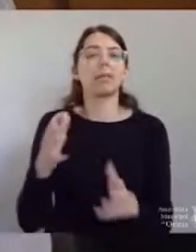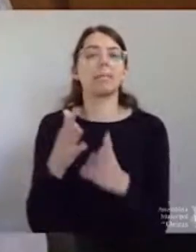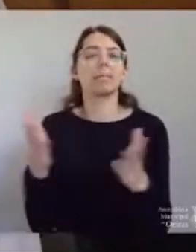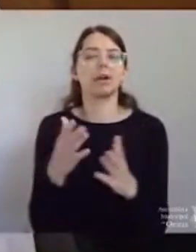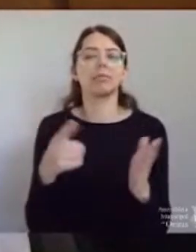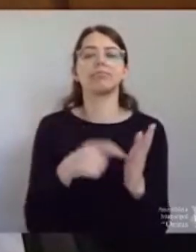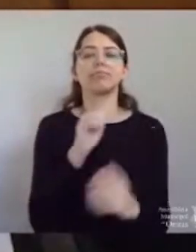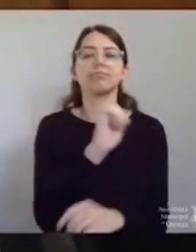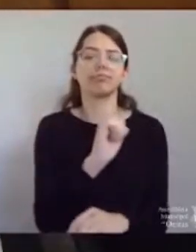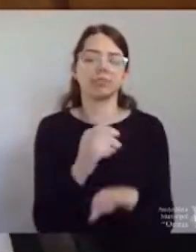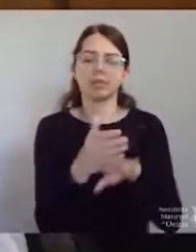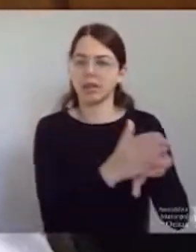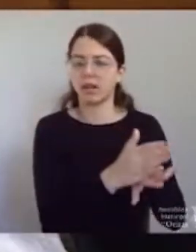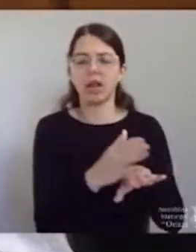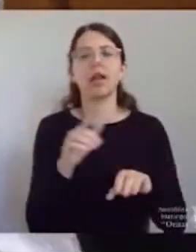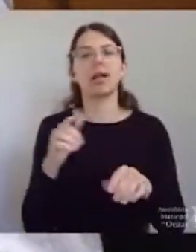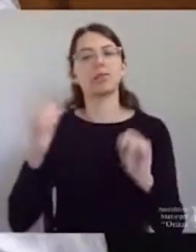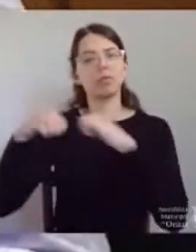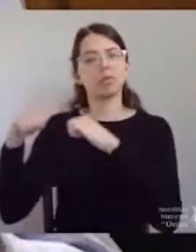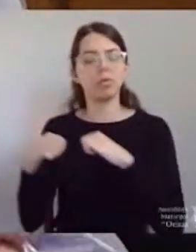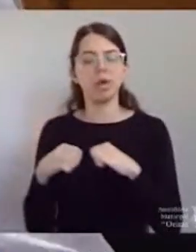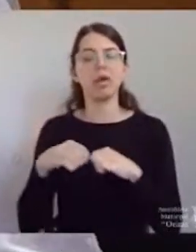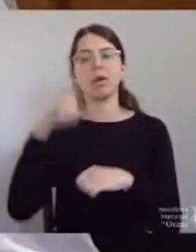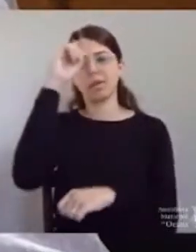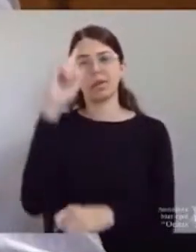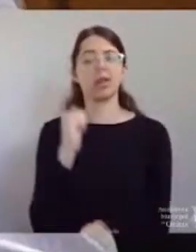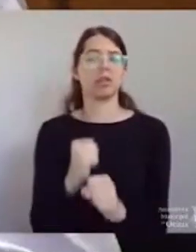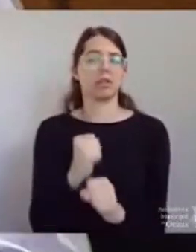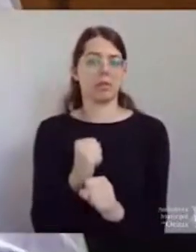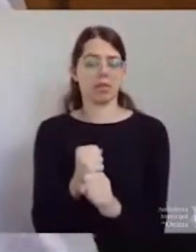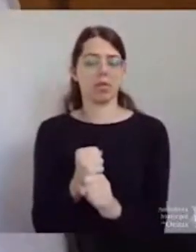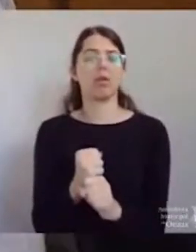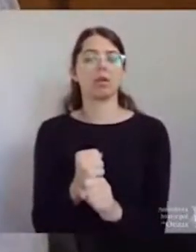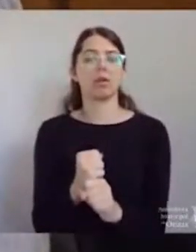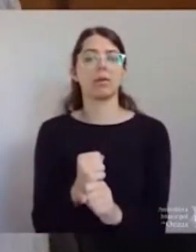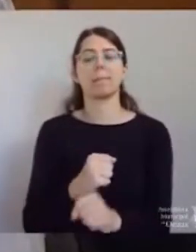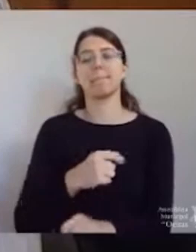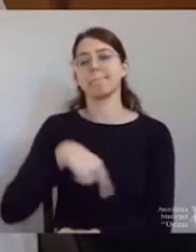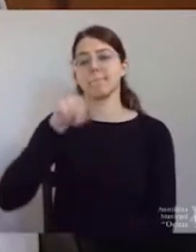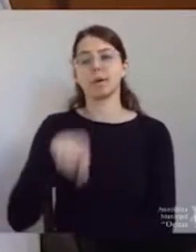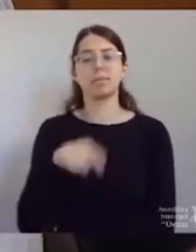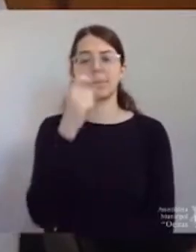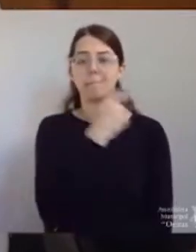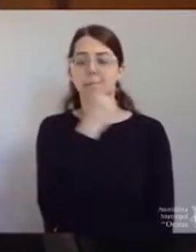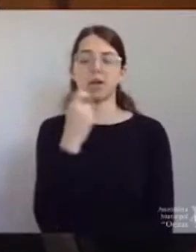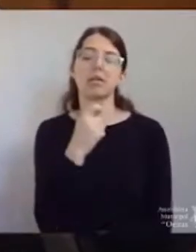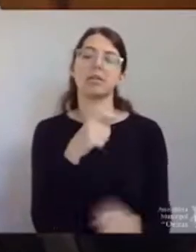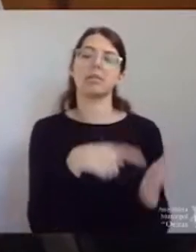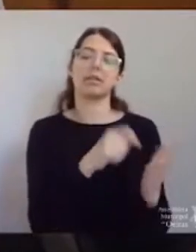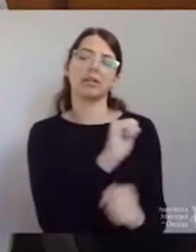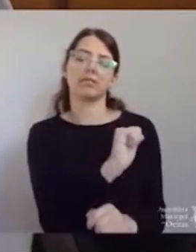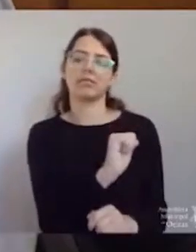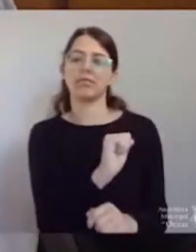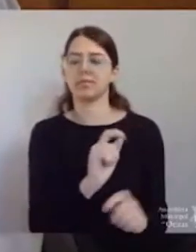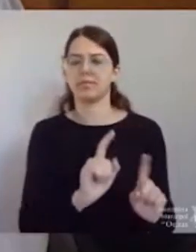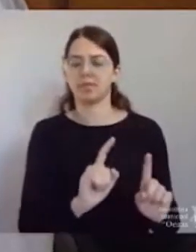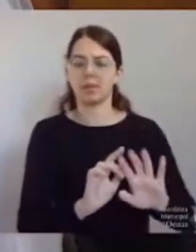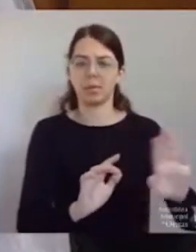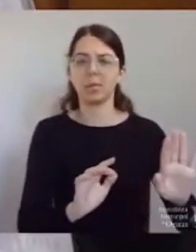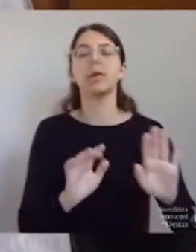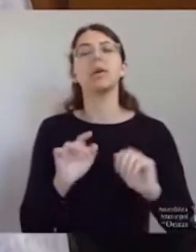realmente consensual, que é o Dia do Trabalhador, que é o 1º de maio, excetuando nos Estados Unidos, que ele tem o dia do... Portanto, para